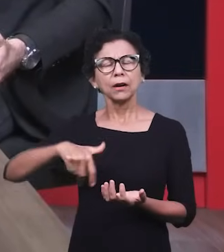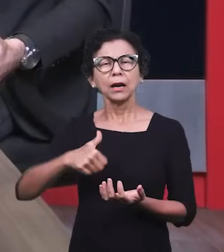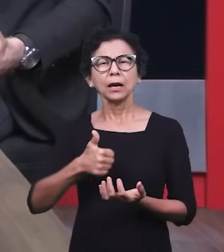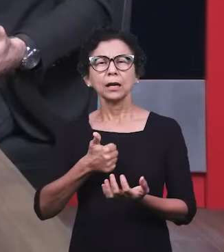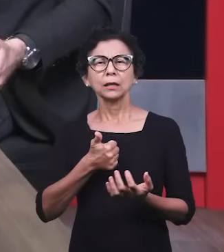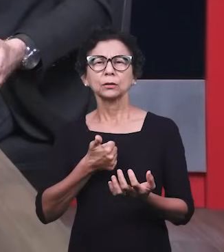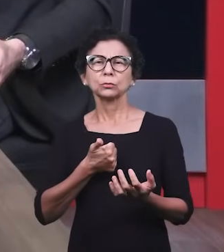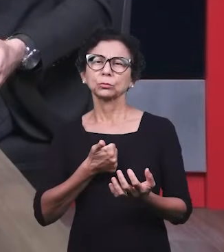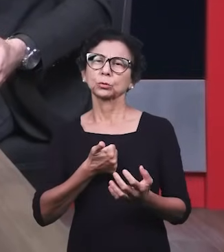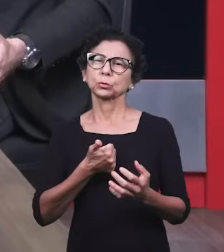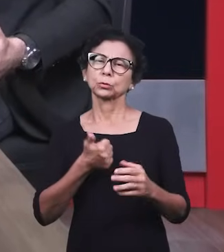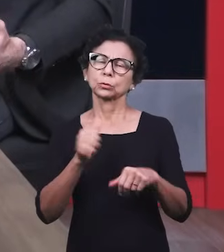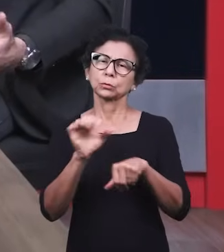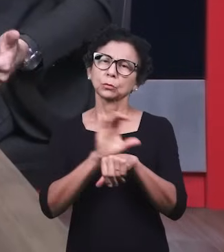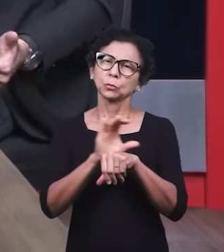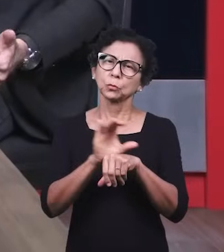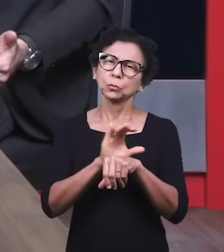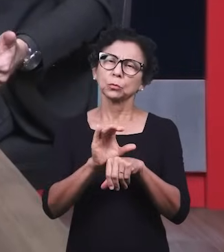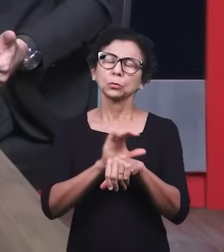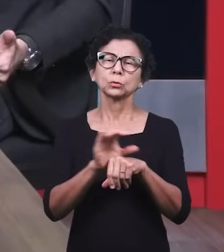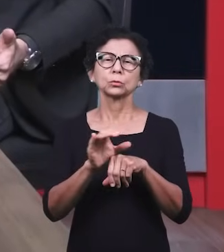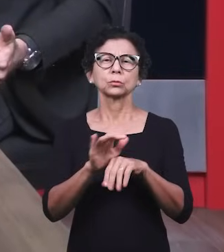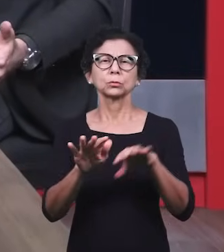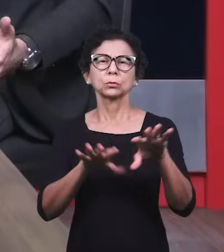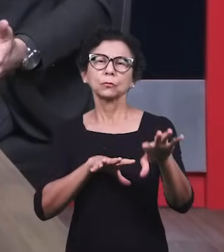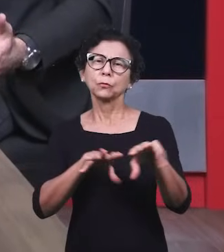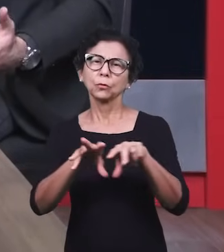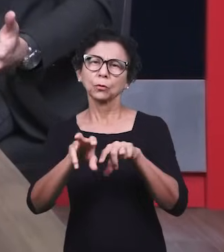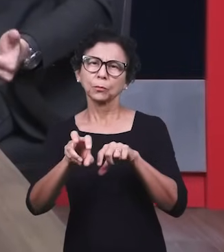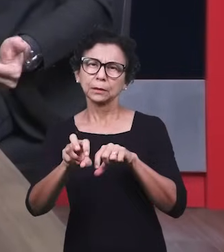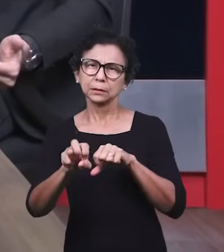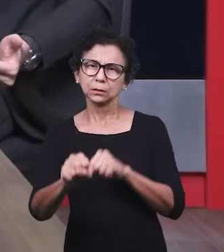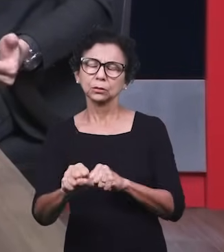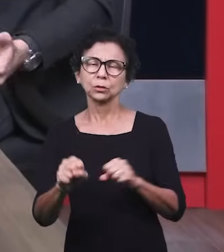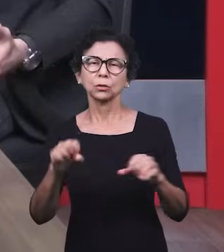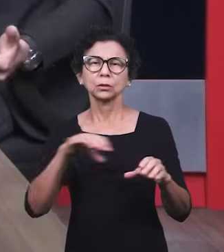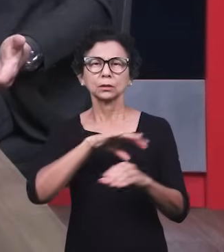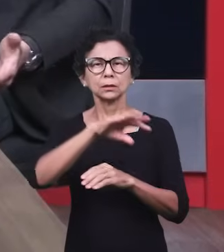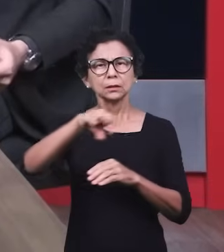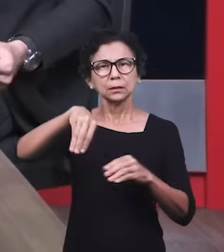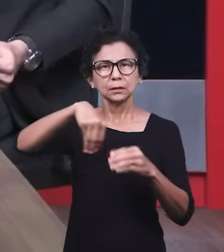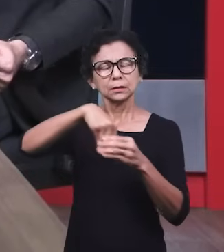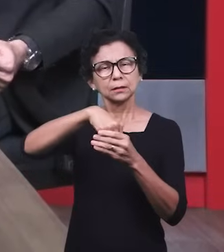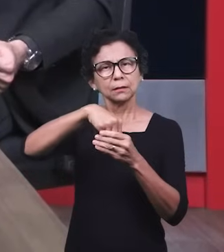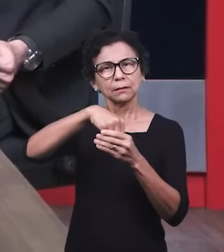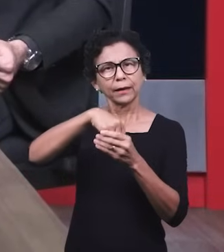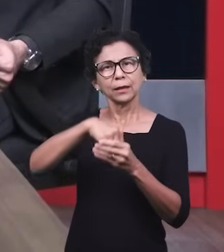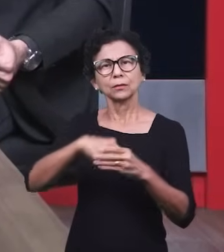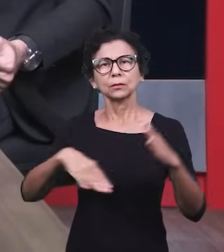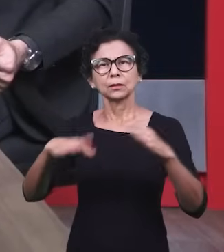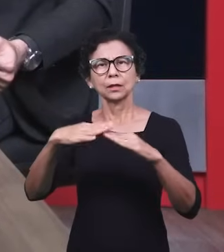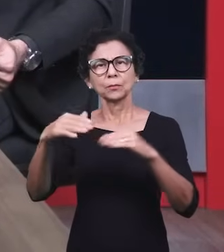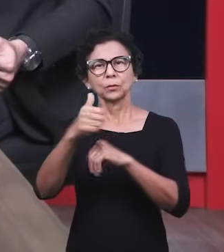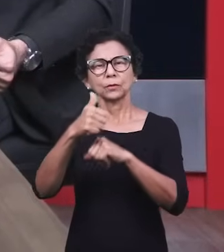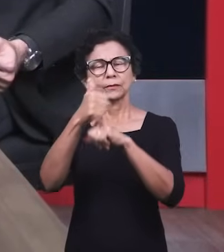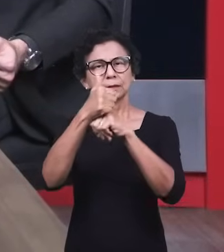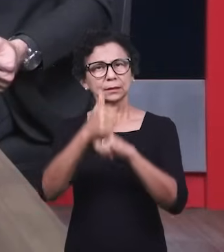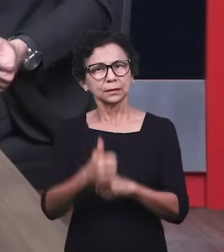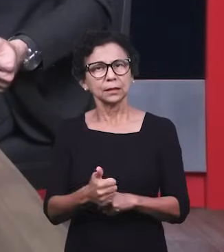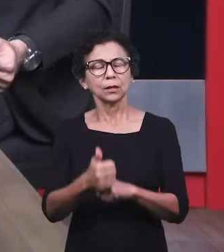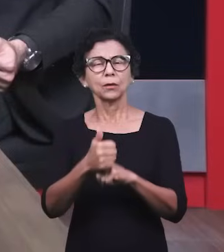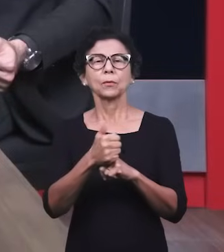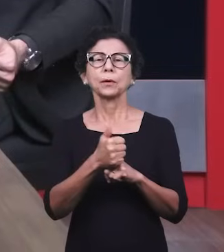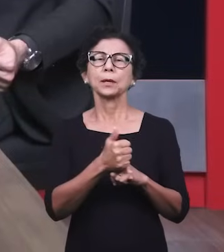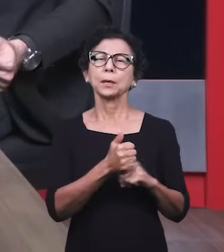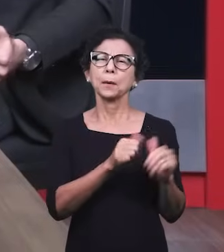metabólitos primários e secundário de plantas nativas e a sua atividade profissional ela é pesquisadora